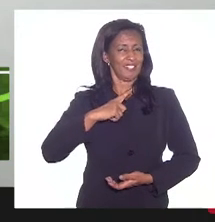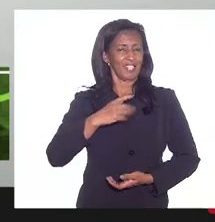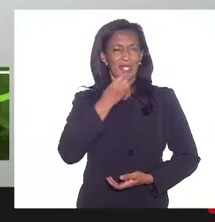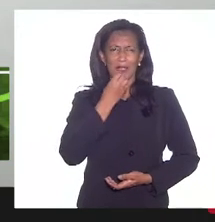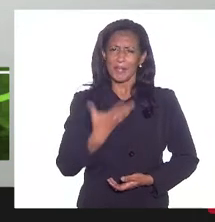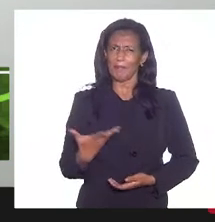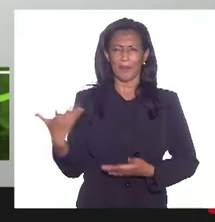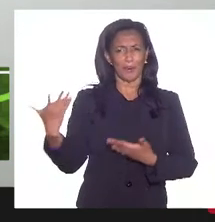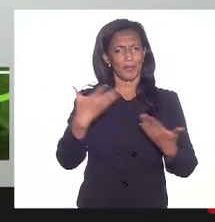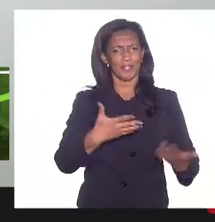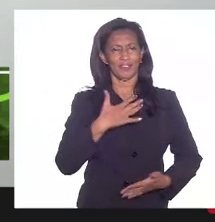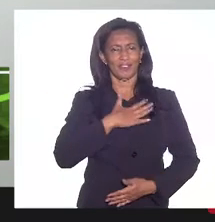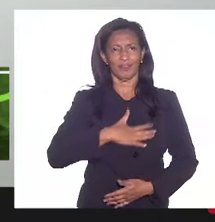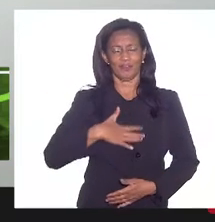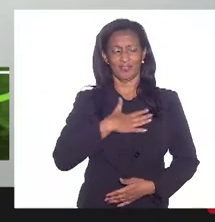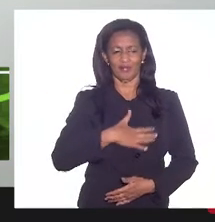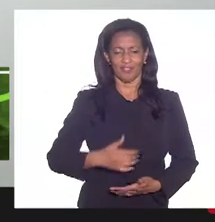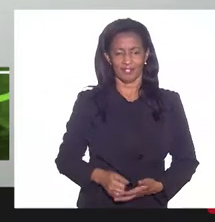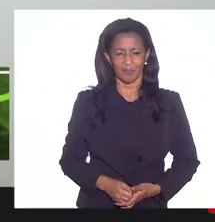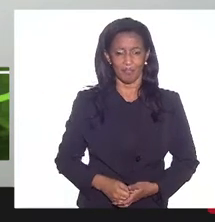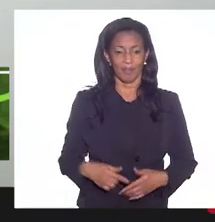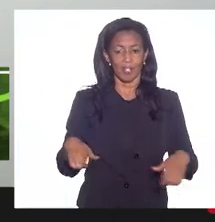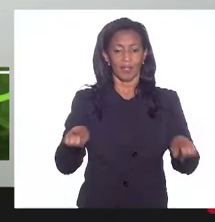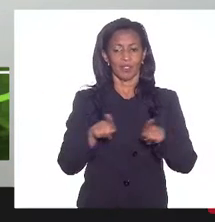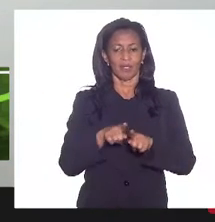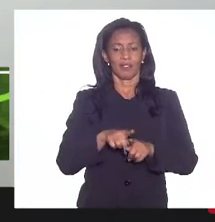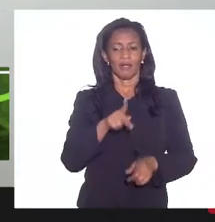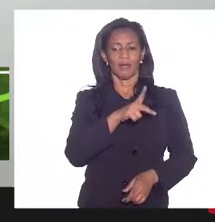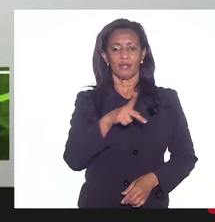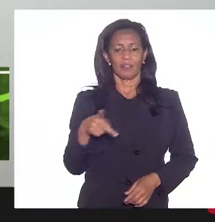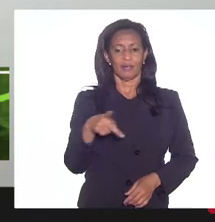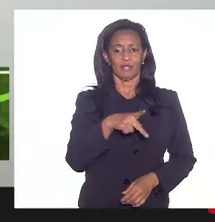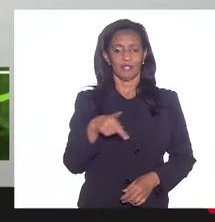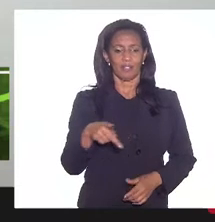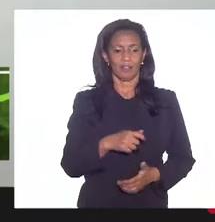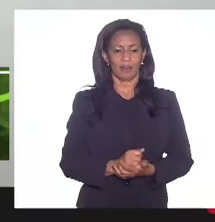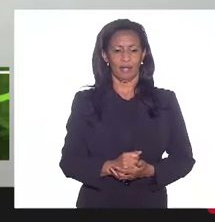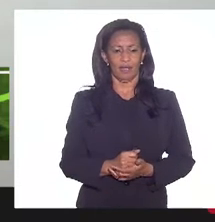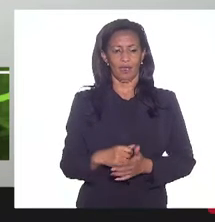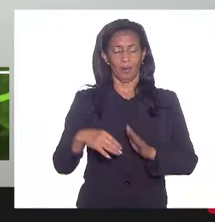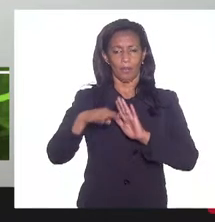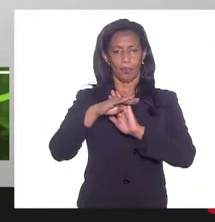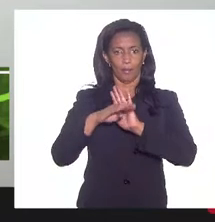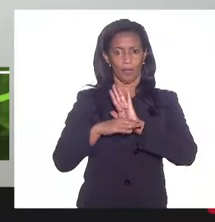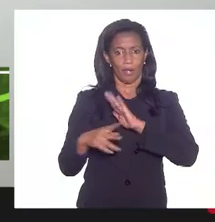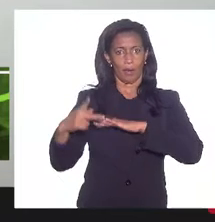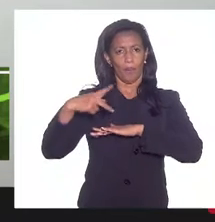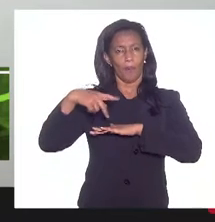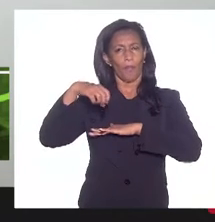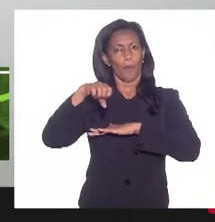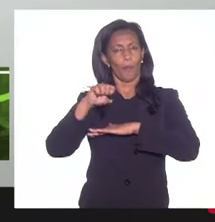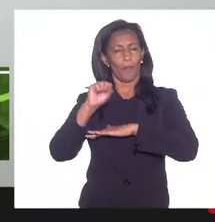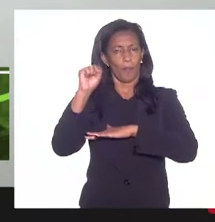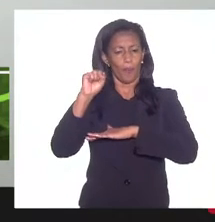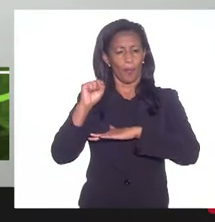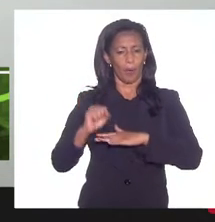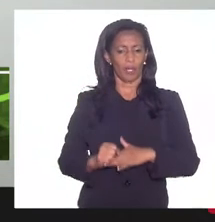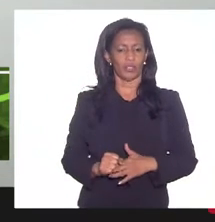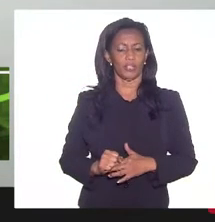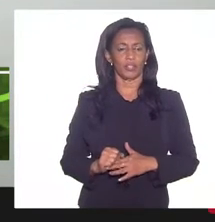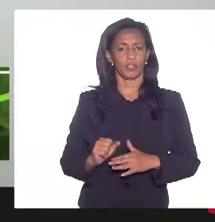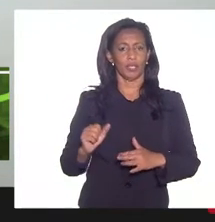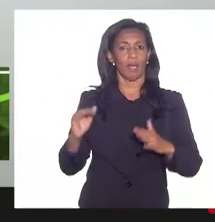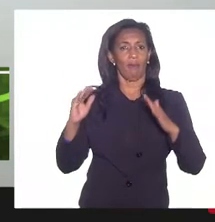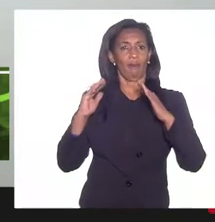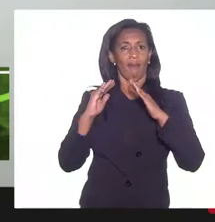audiência. Seja bem-vinda. Lia Calabi também, professora do Programa de Pós-Graduação em Cultura e Territorialidade da Fundação Casa